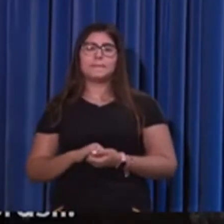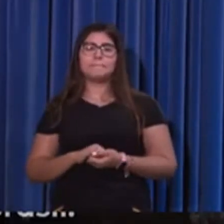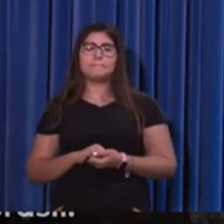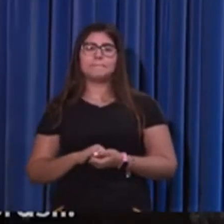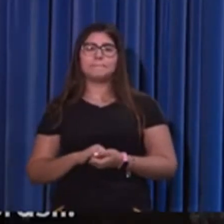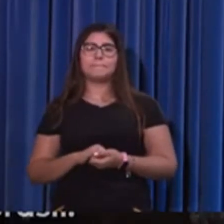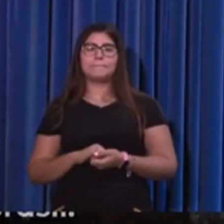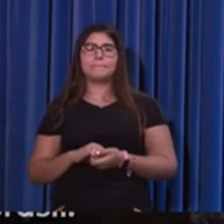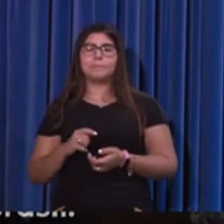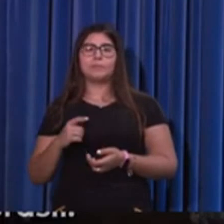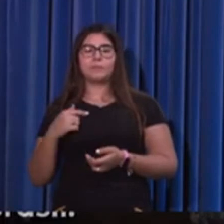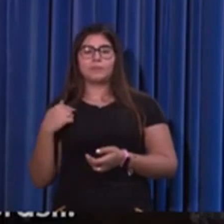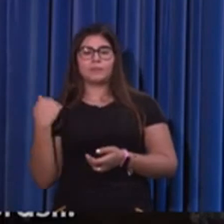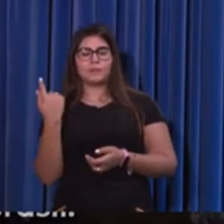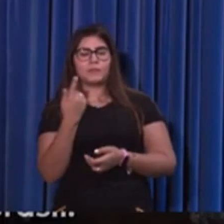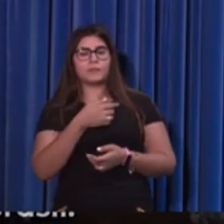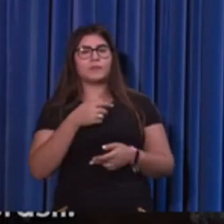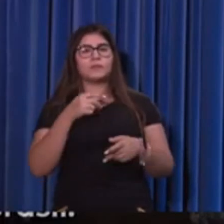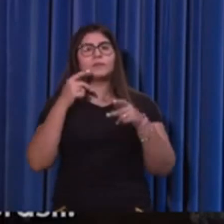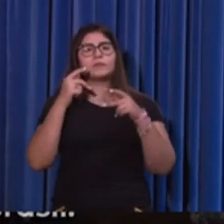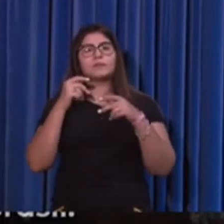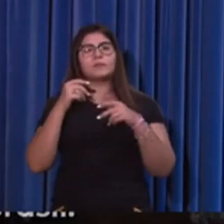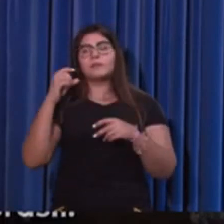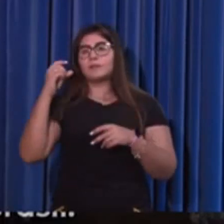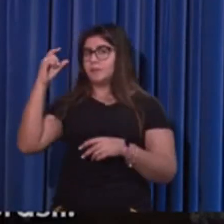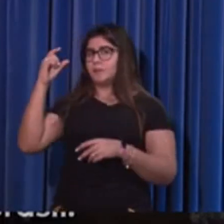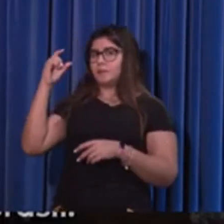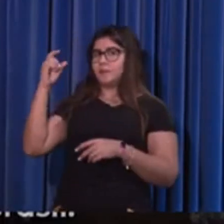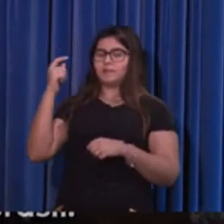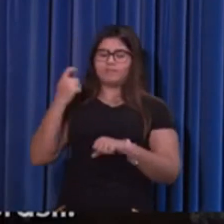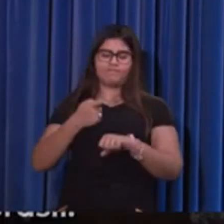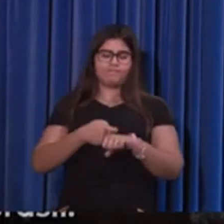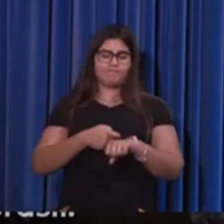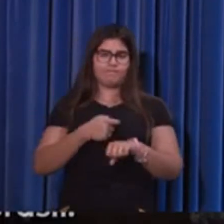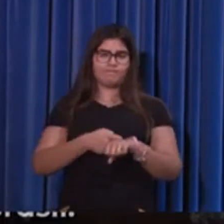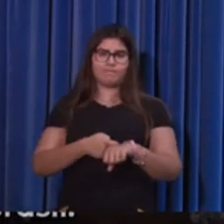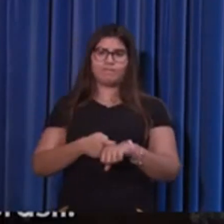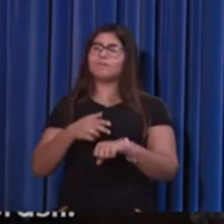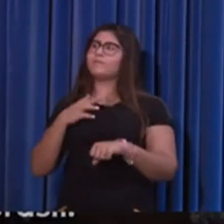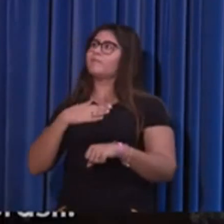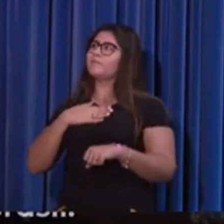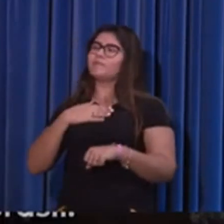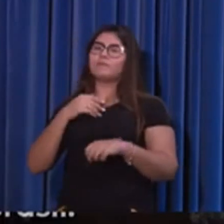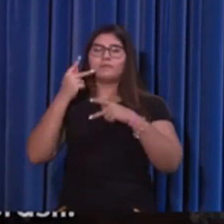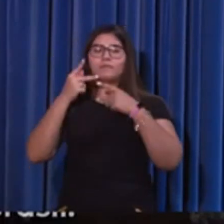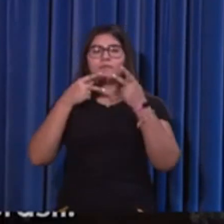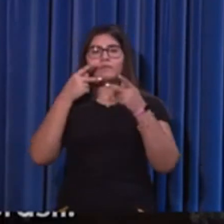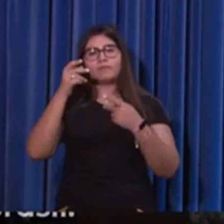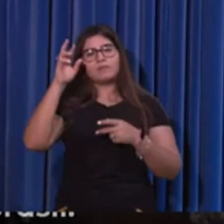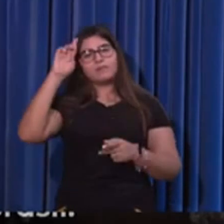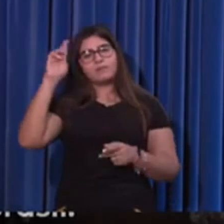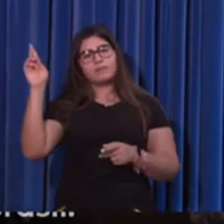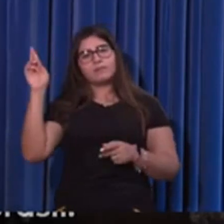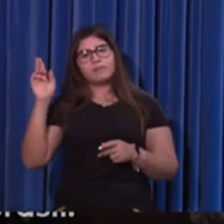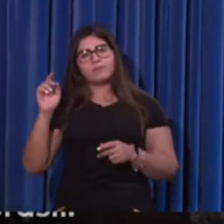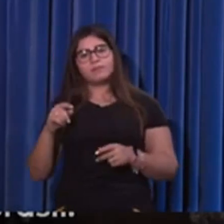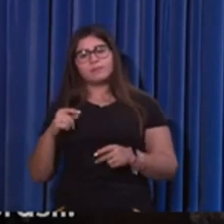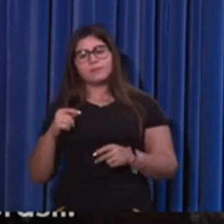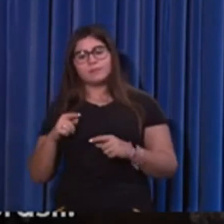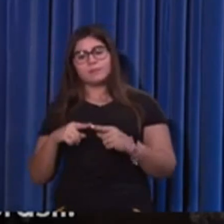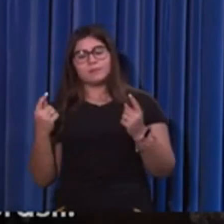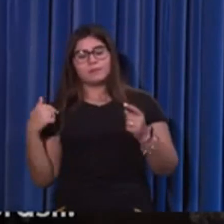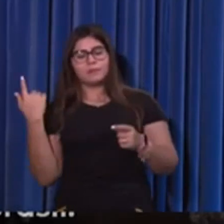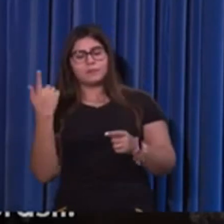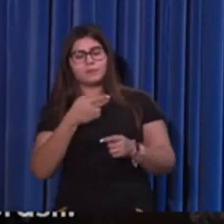As vossas palavras foram duras para mim, diz o Senhor. Mas vós dizeis, que